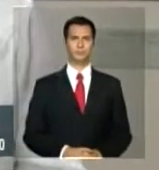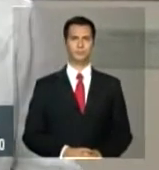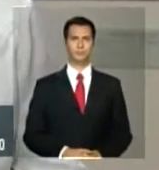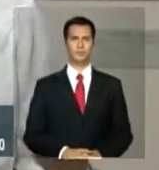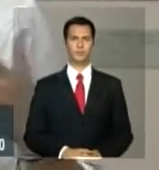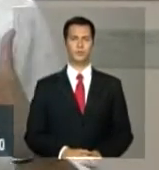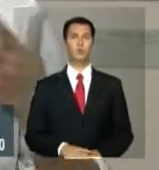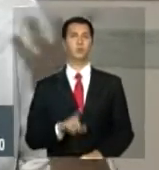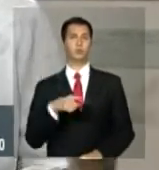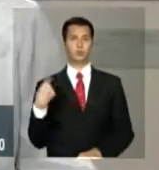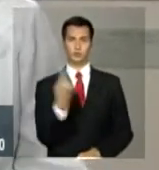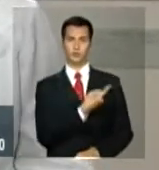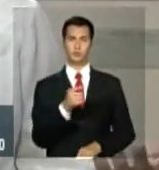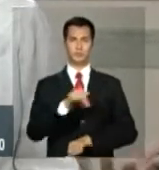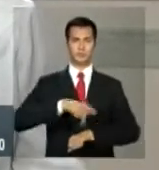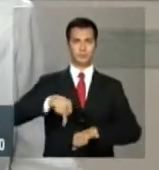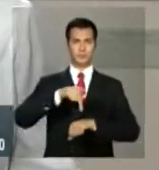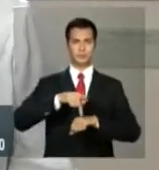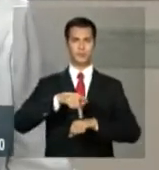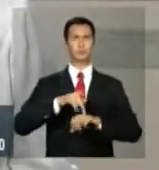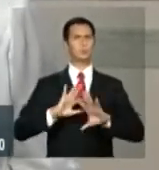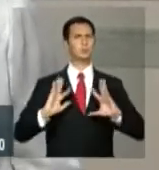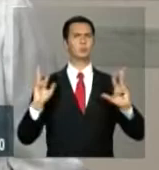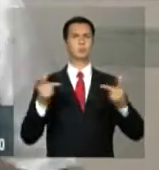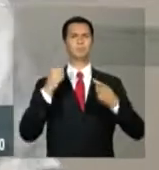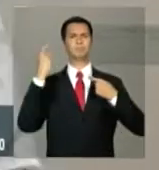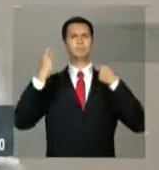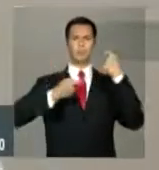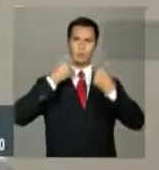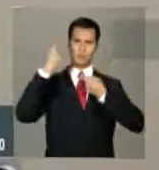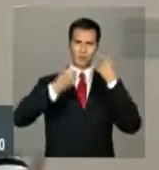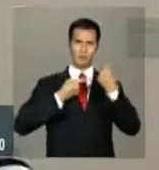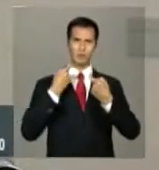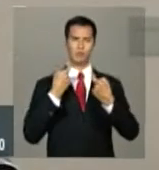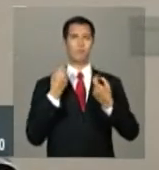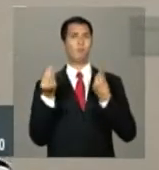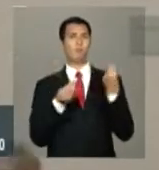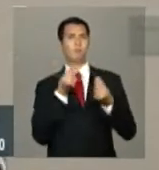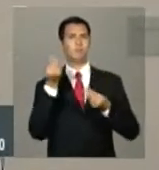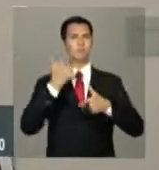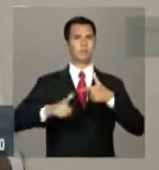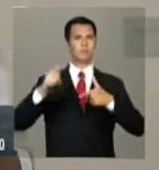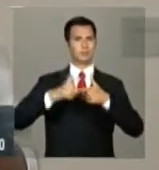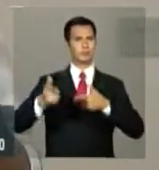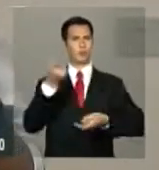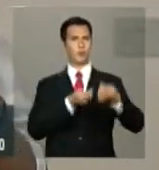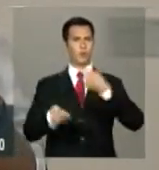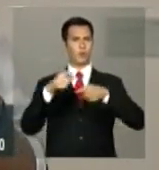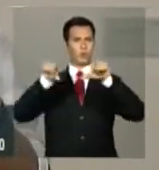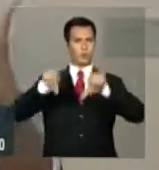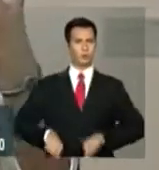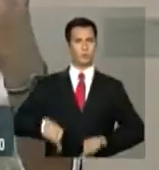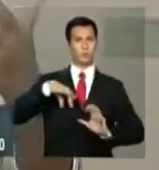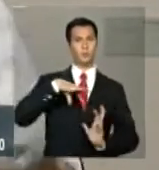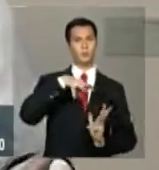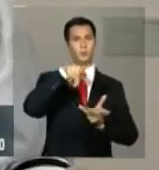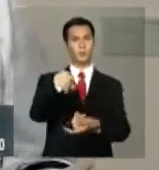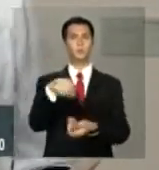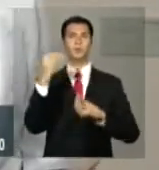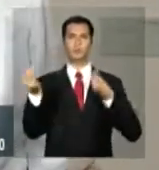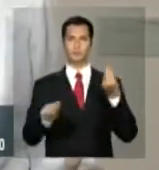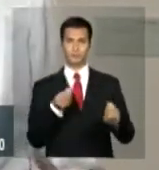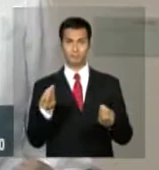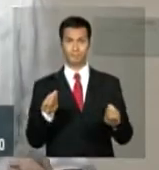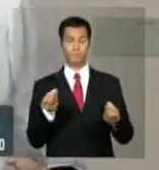todos os países se manifestaram extremamente preocupados com a crise global. E todos